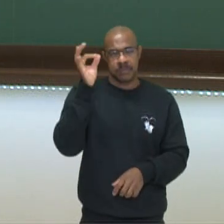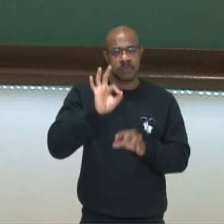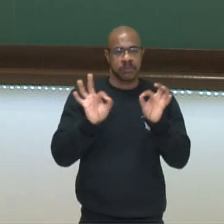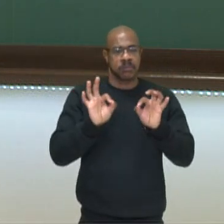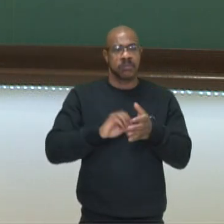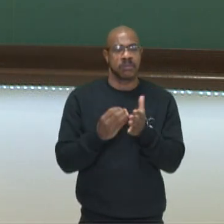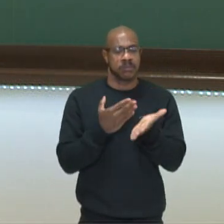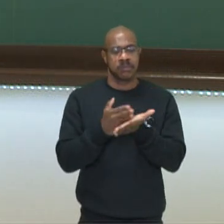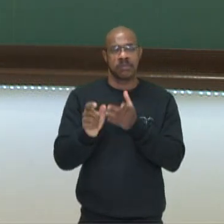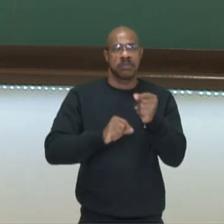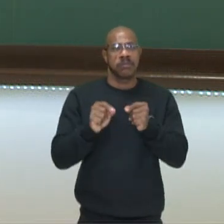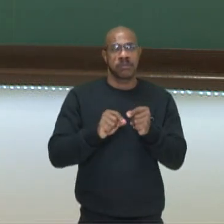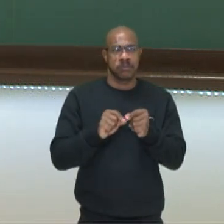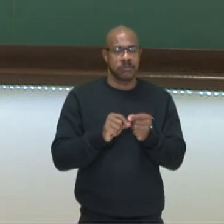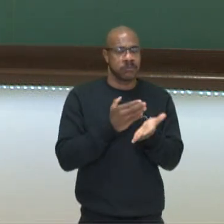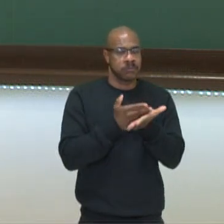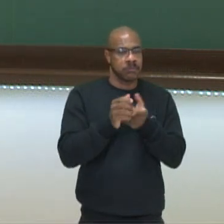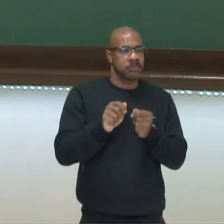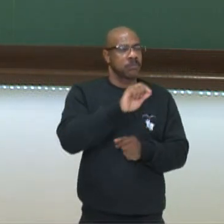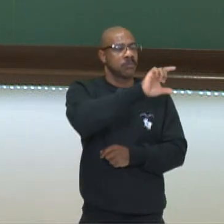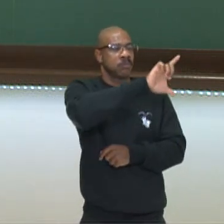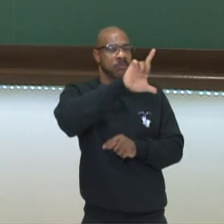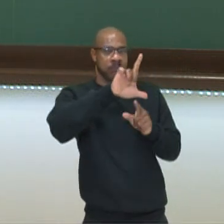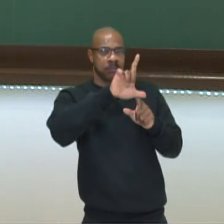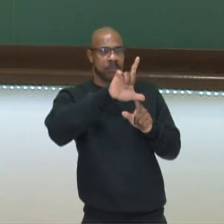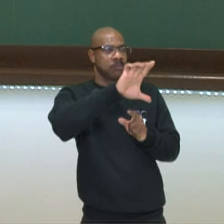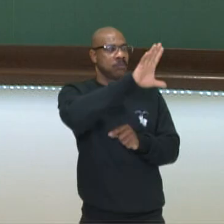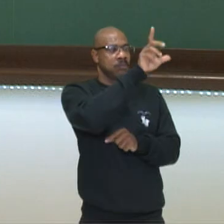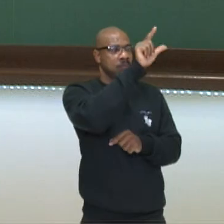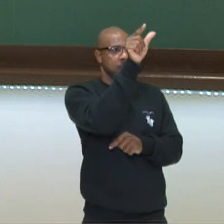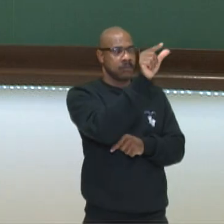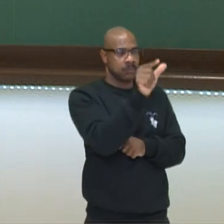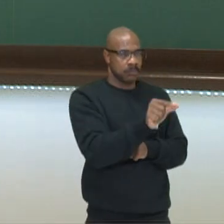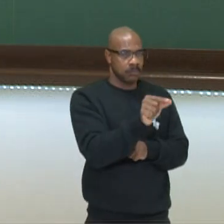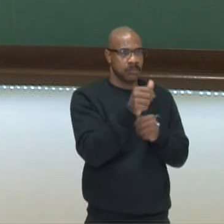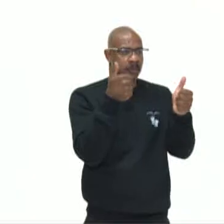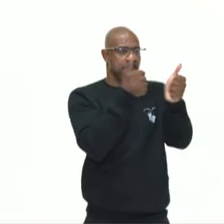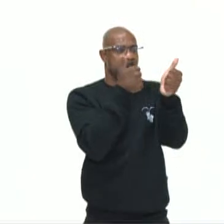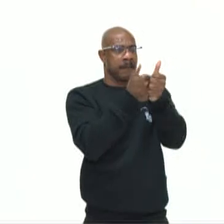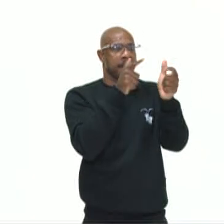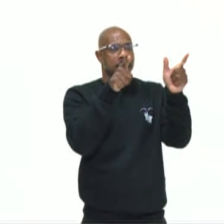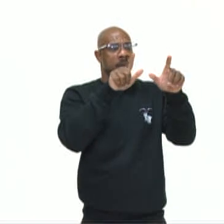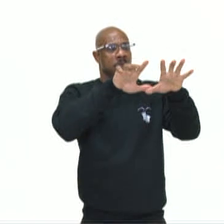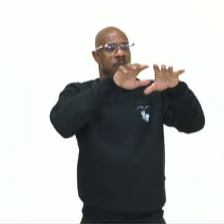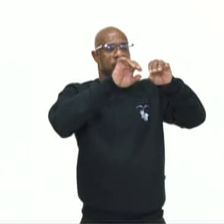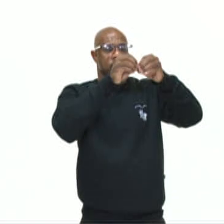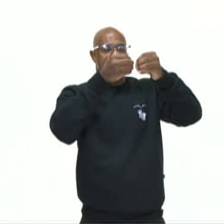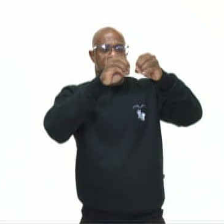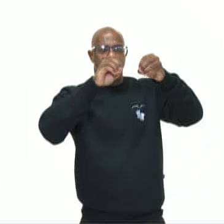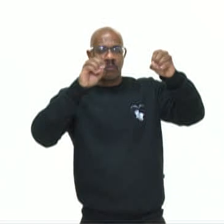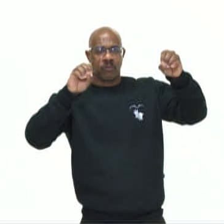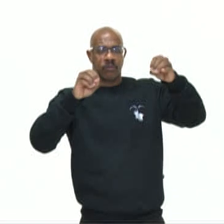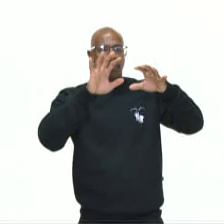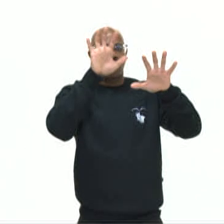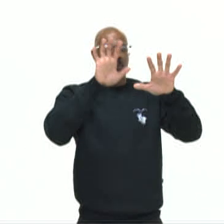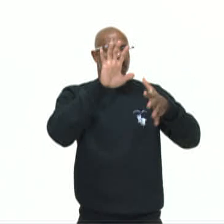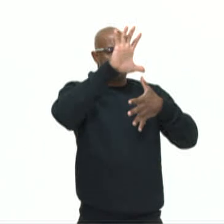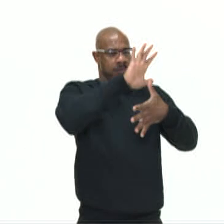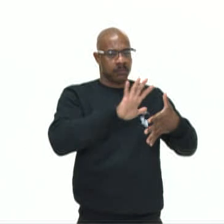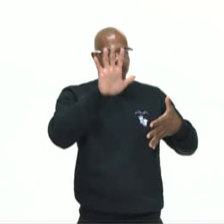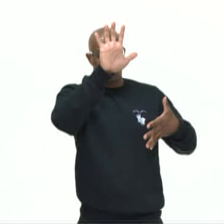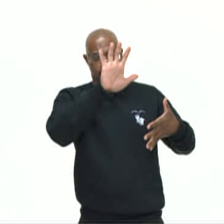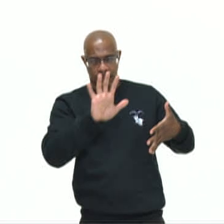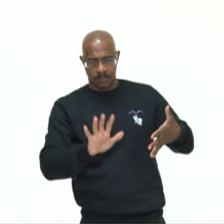se inicia pela costa leste, pela região banhada pelo Oceano Atlântico, né? Século XVII,